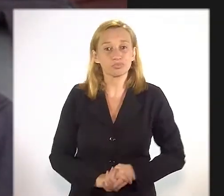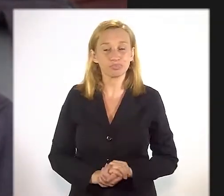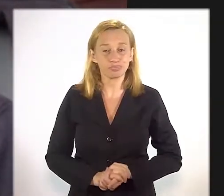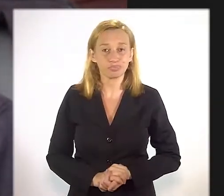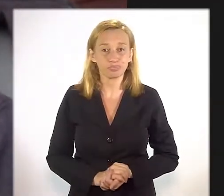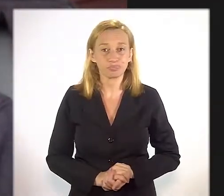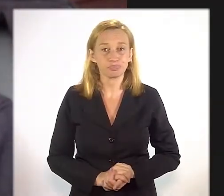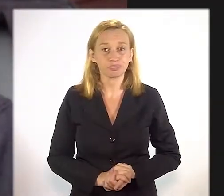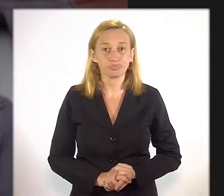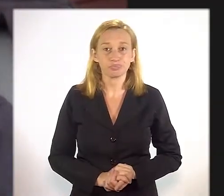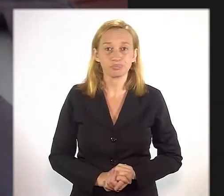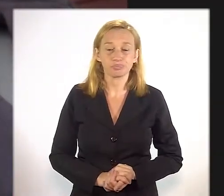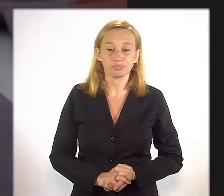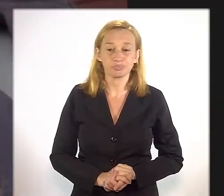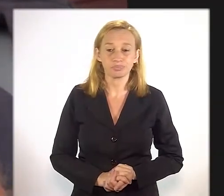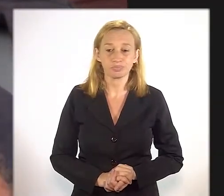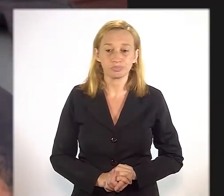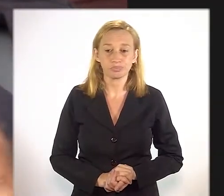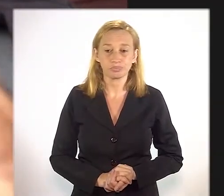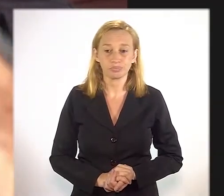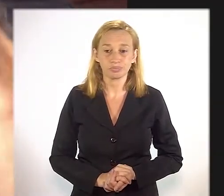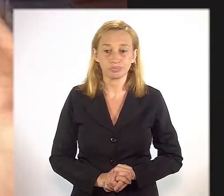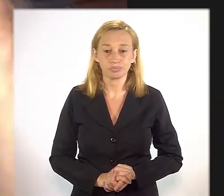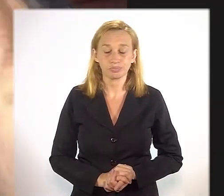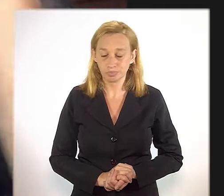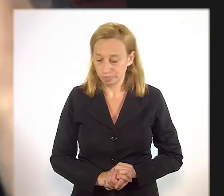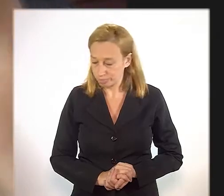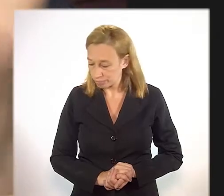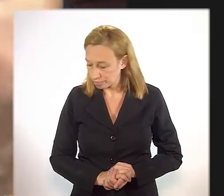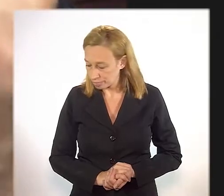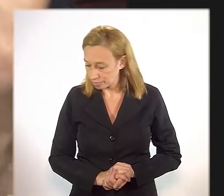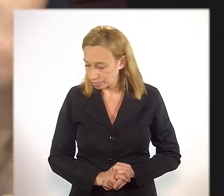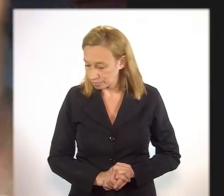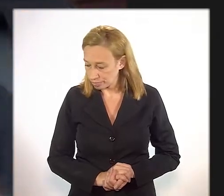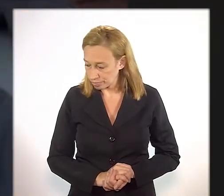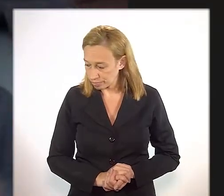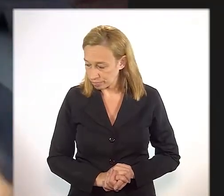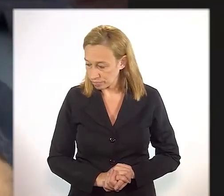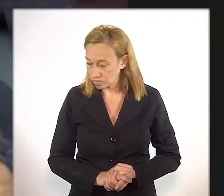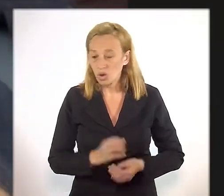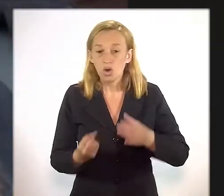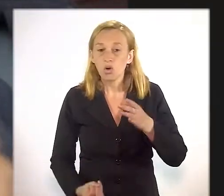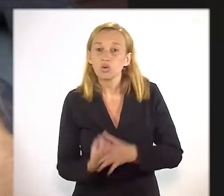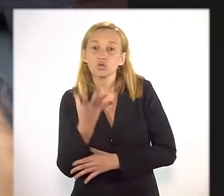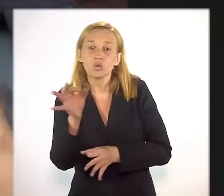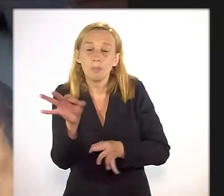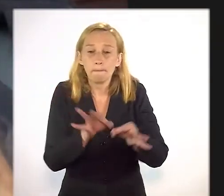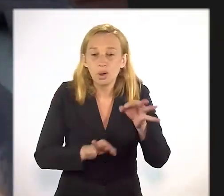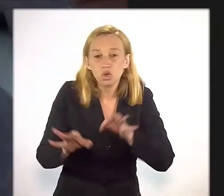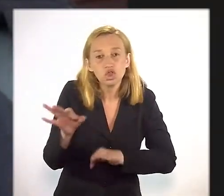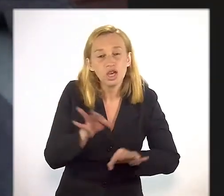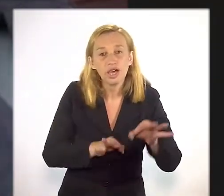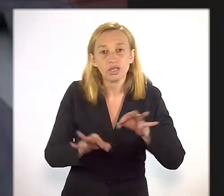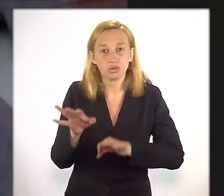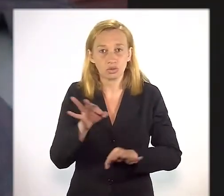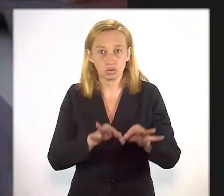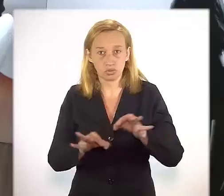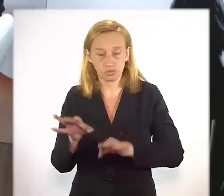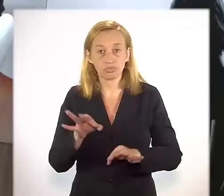exemplo. Ao invés de eu preparar projetos para os alunos, eu construo projetos com os